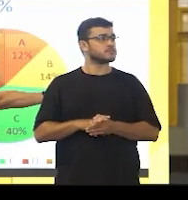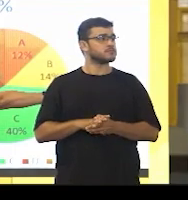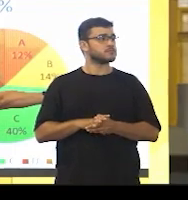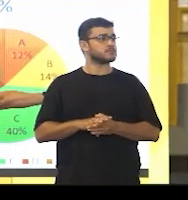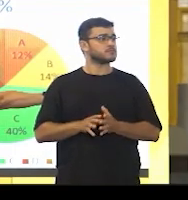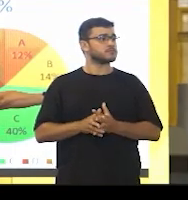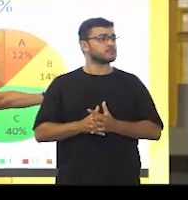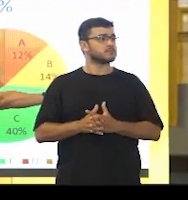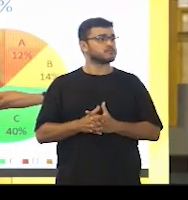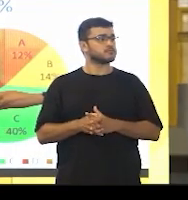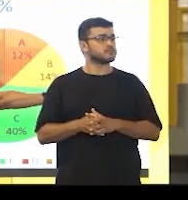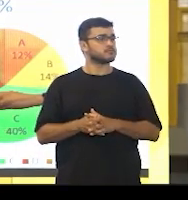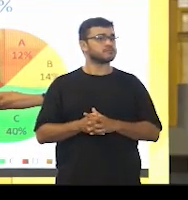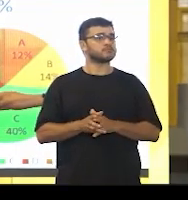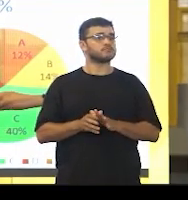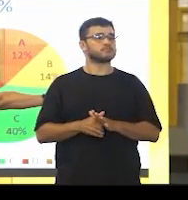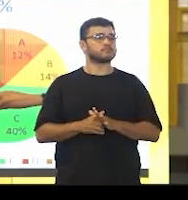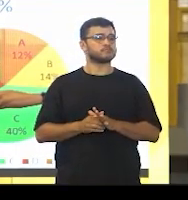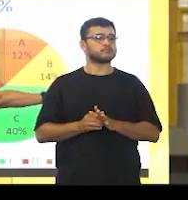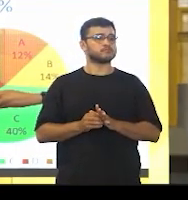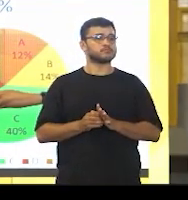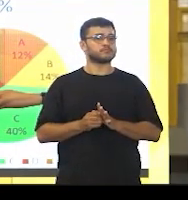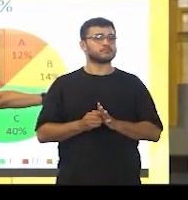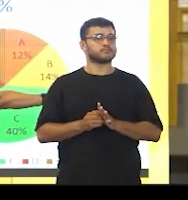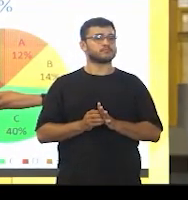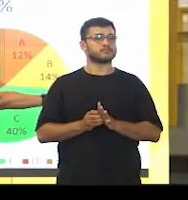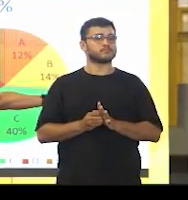Passando não. Passou agora.